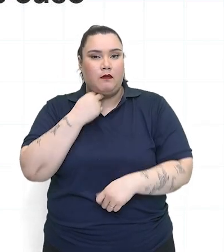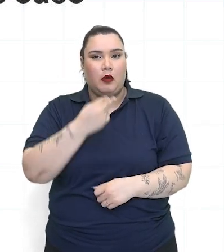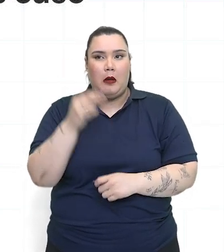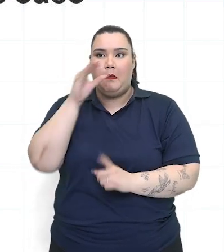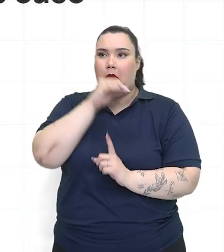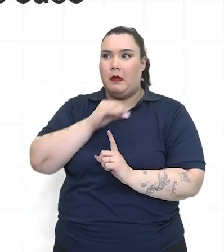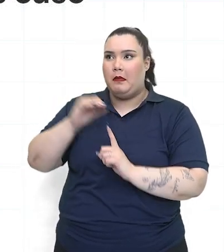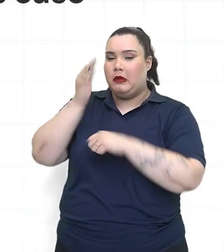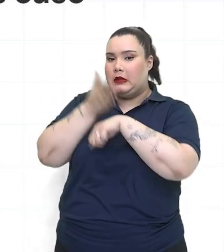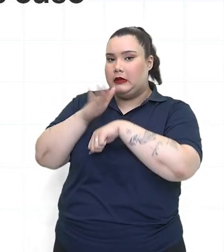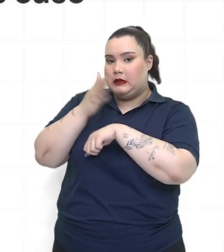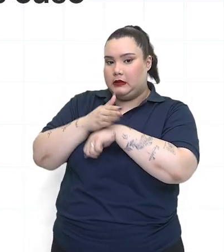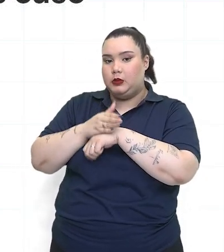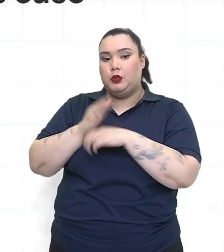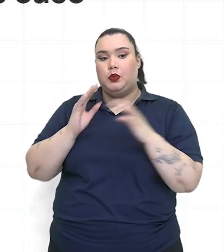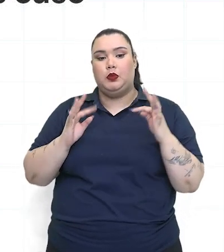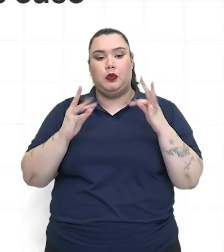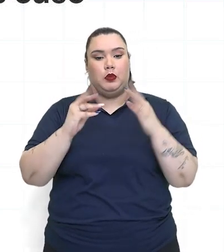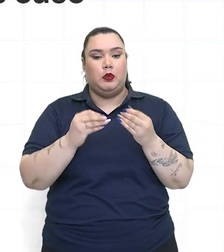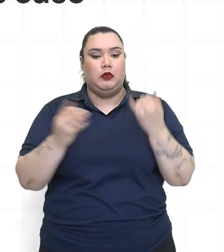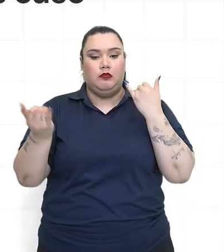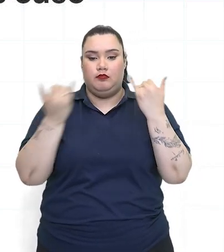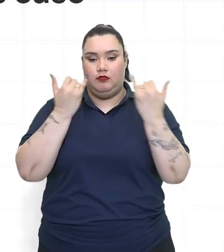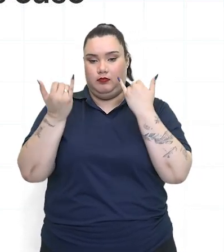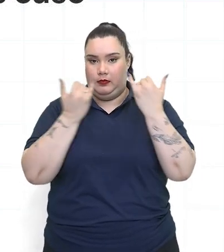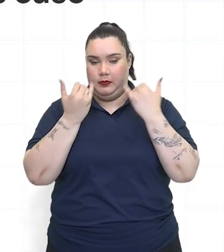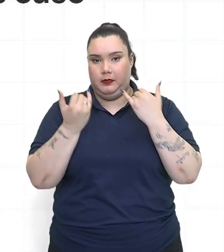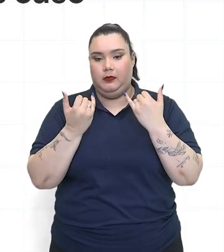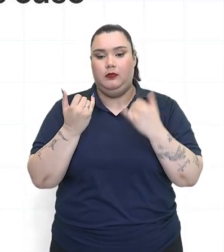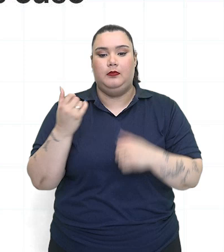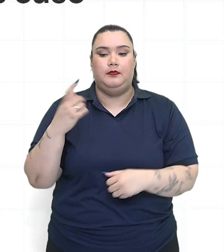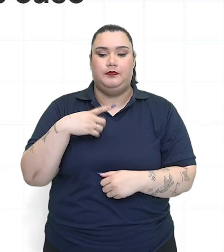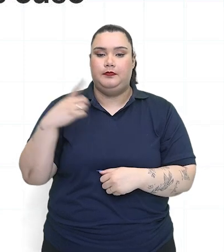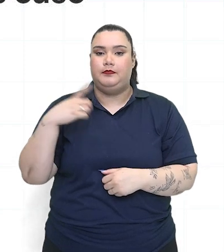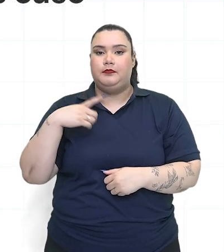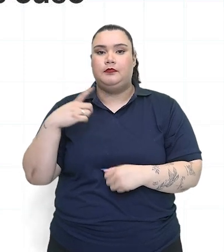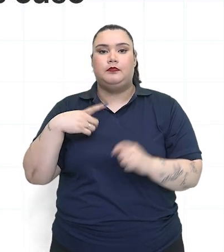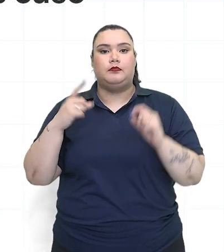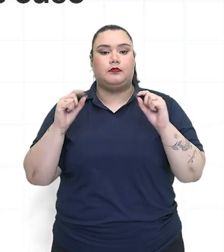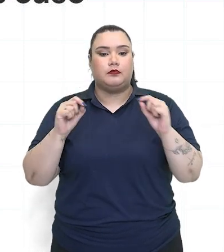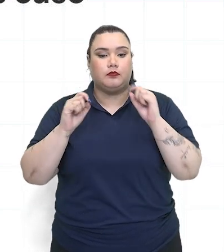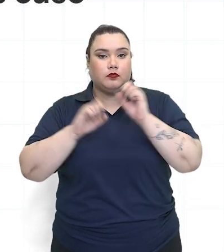voz. Também todas essas informações estão